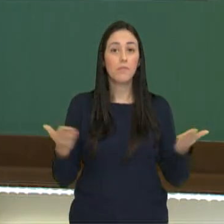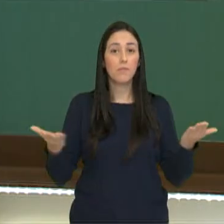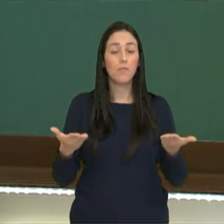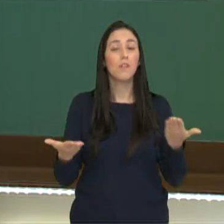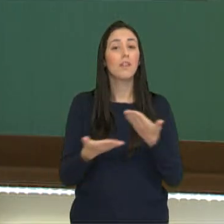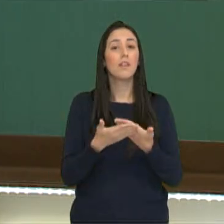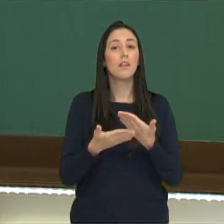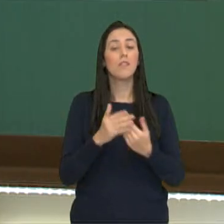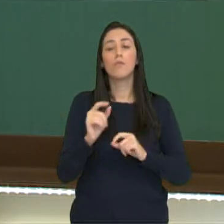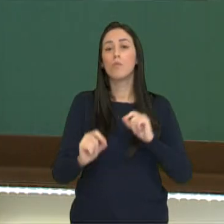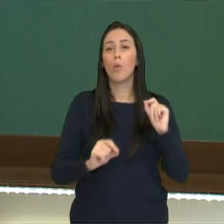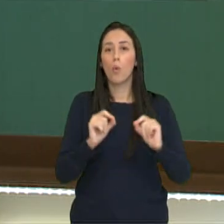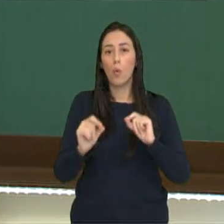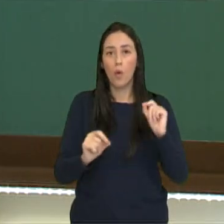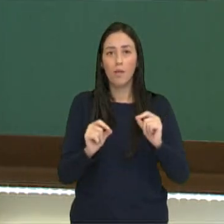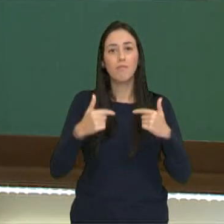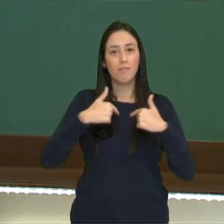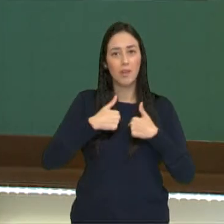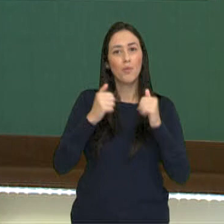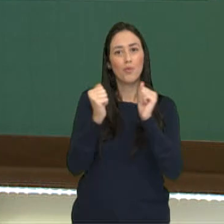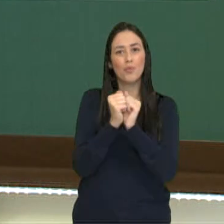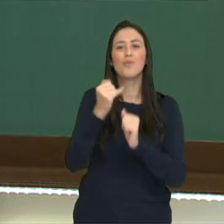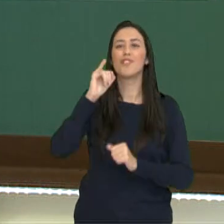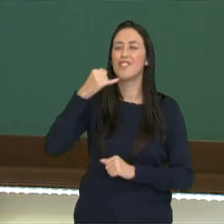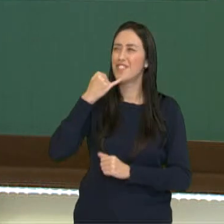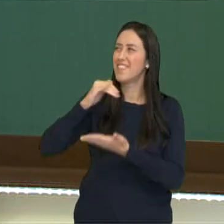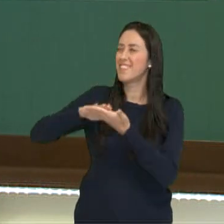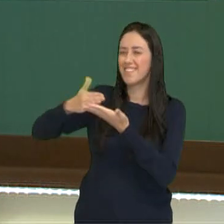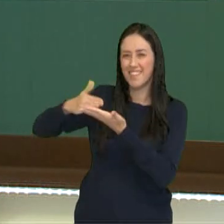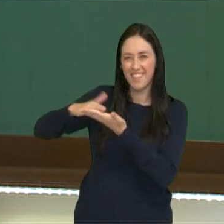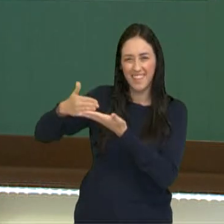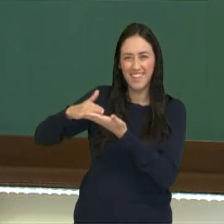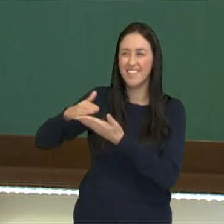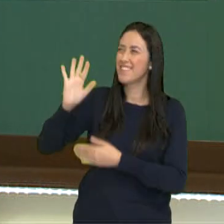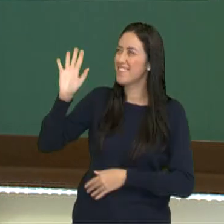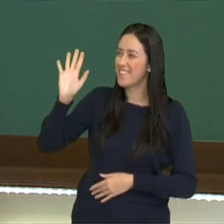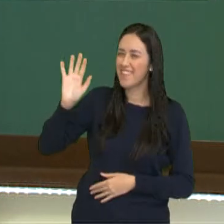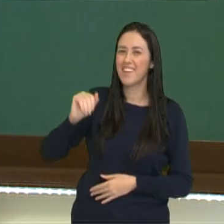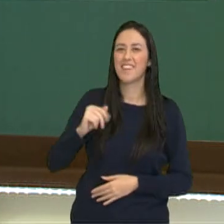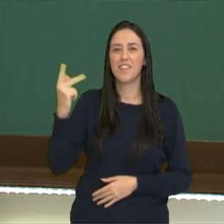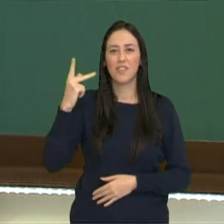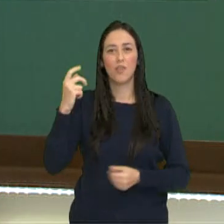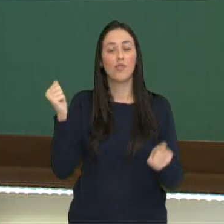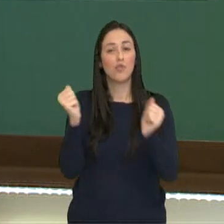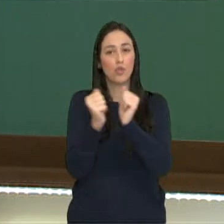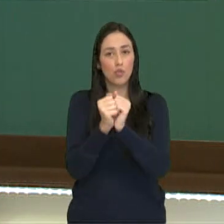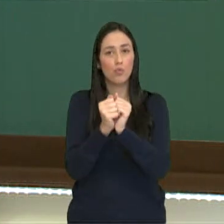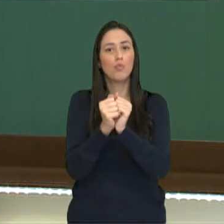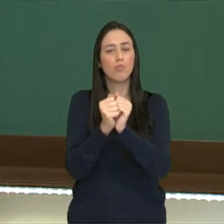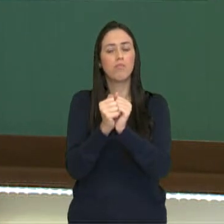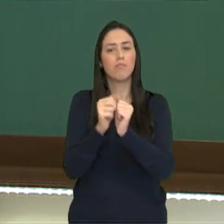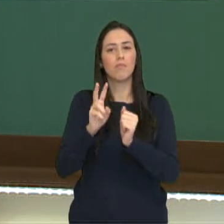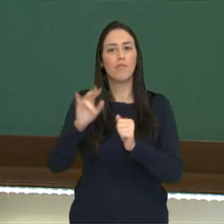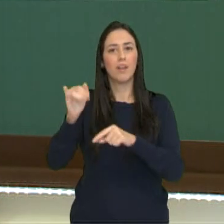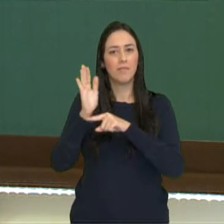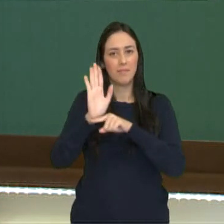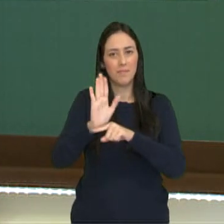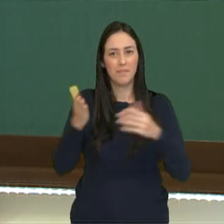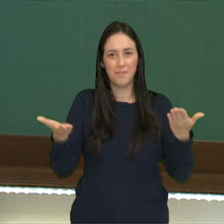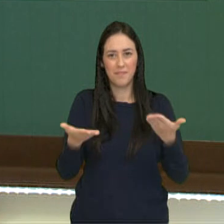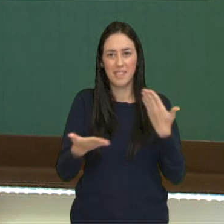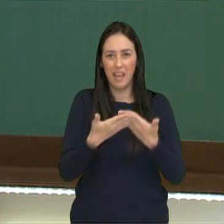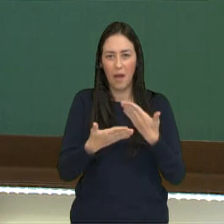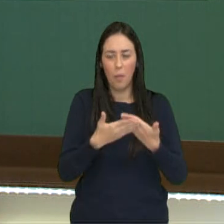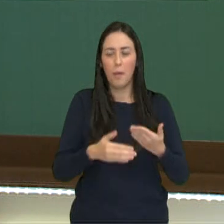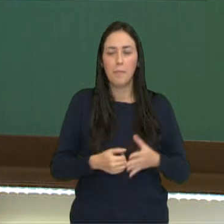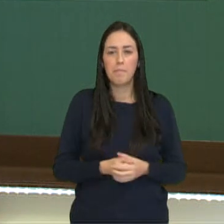de geografia, além da minha presença, temos aqui a Jéssica, nossa intérprete de Libras. Olá, Jéssica, que vai estar nos auxiliando durante essa aula de